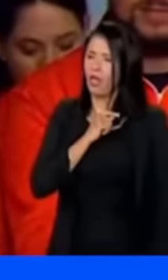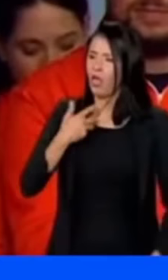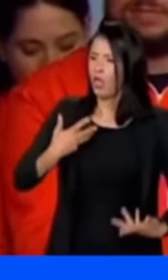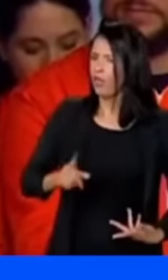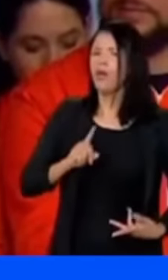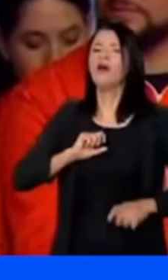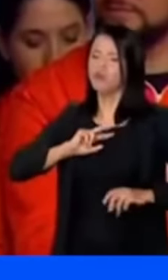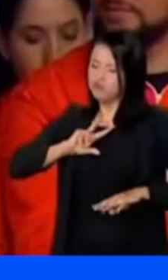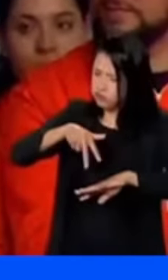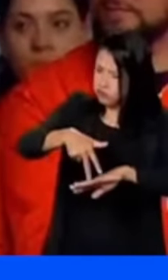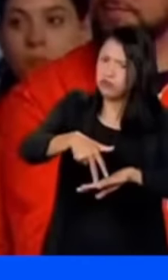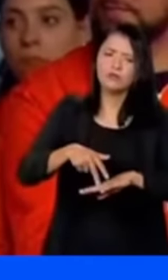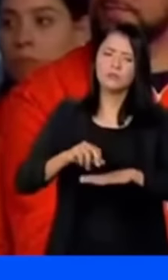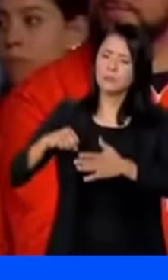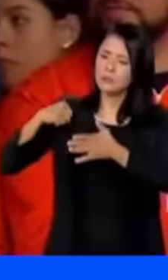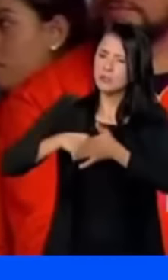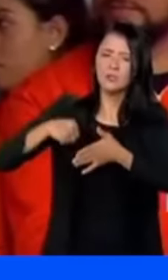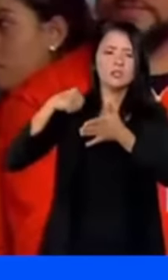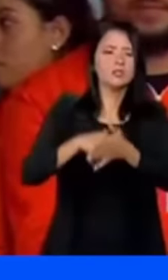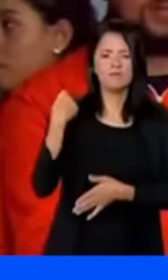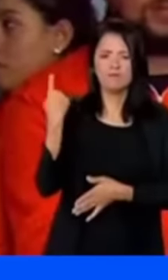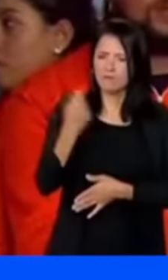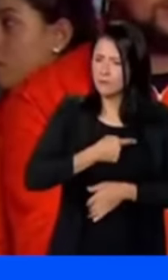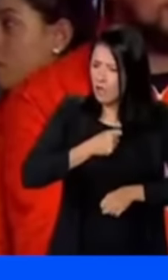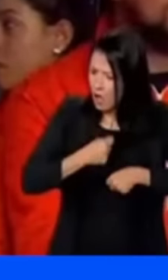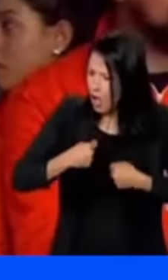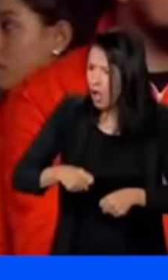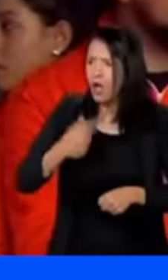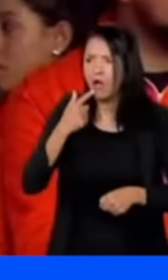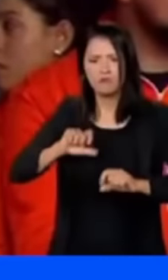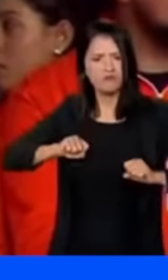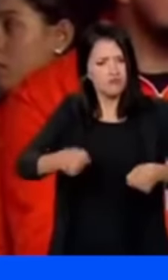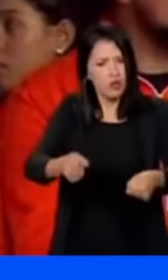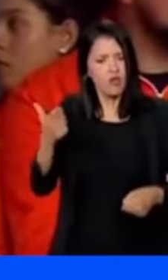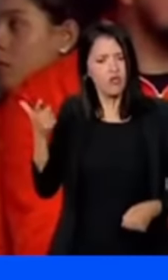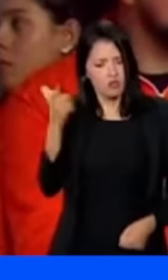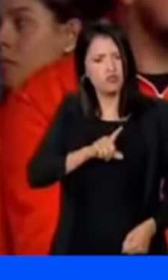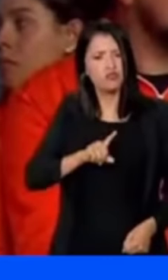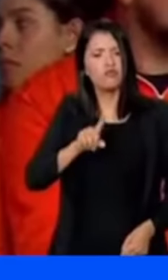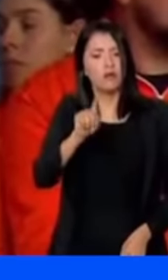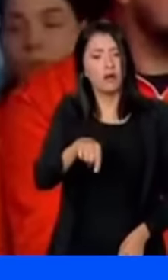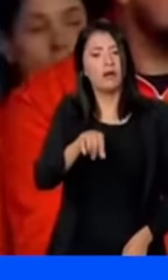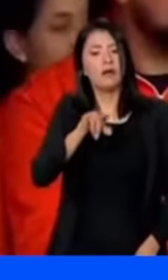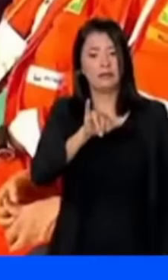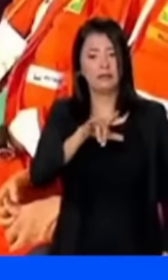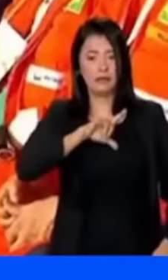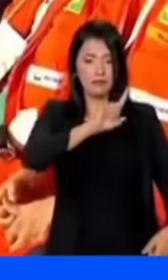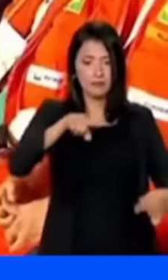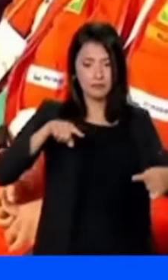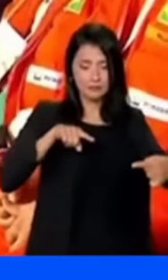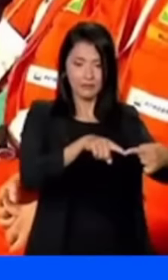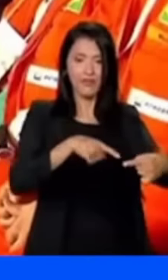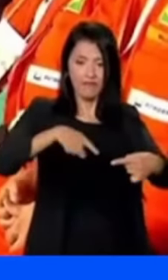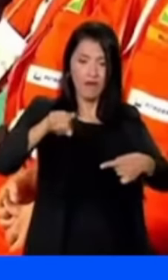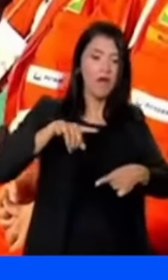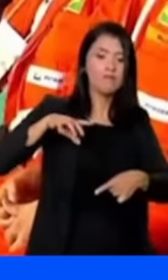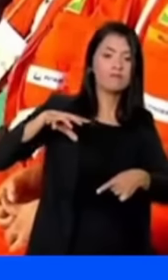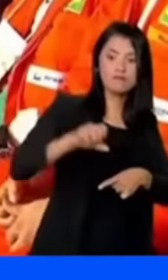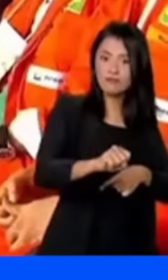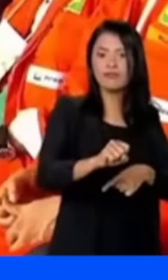de lutar, a gente corre atrás e manda ver. Se tem objetivo, vai